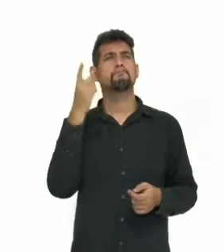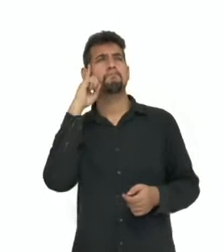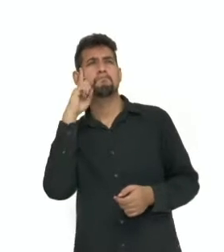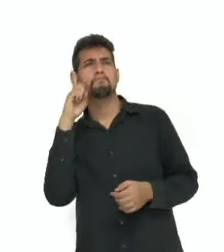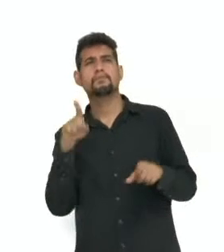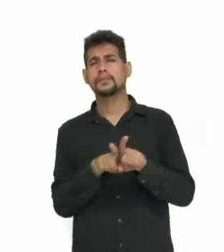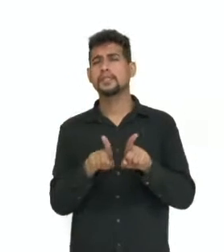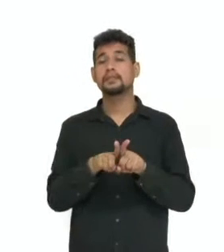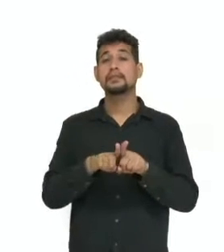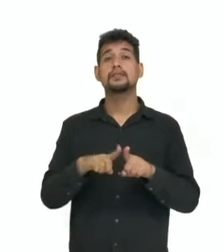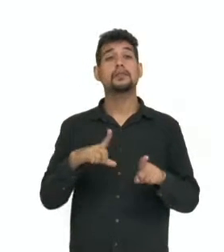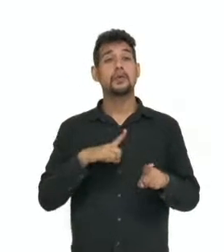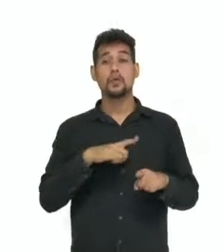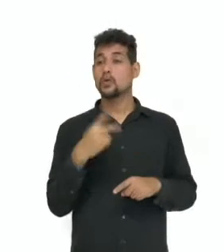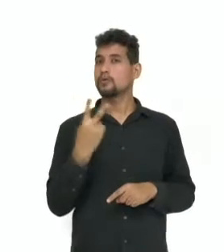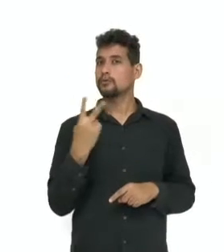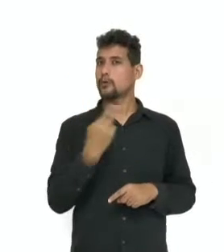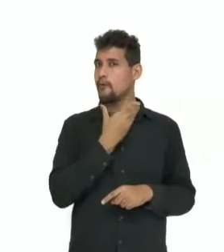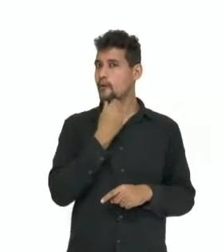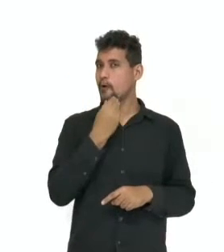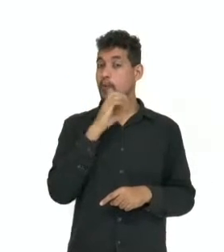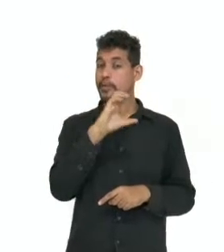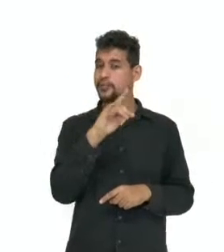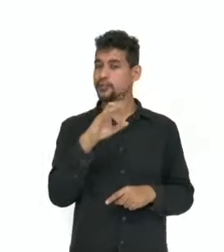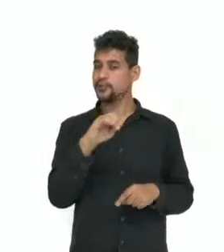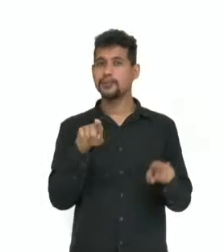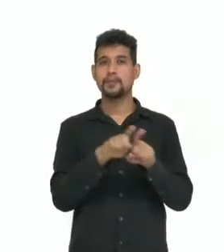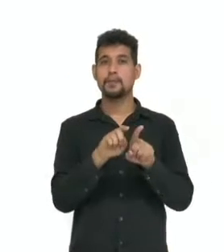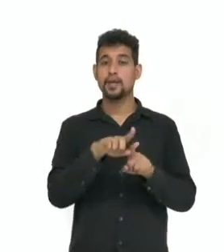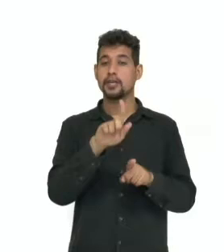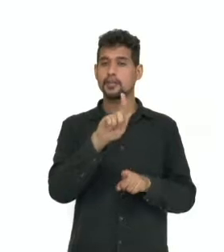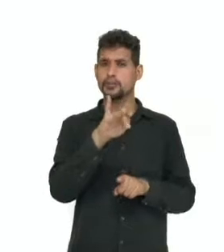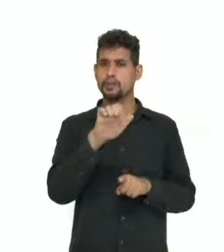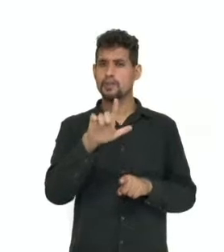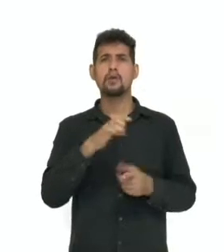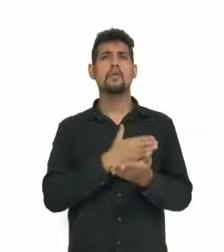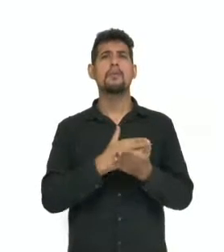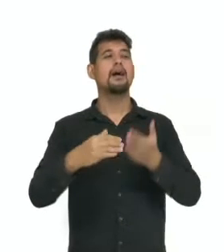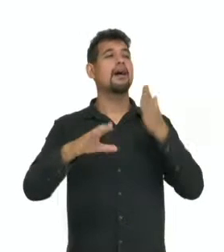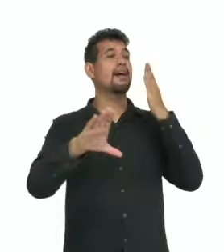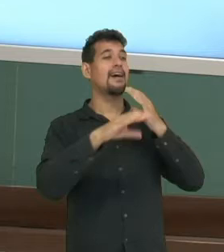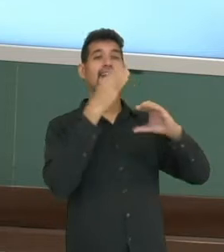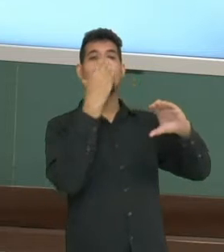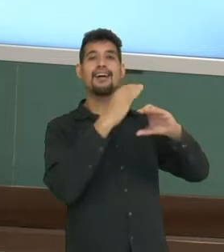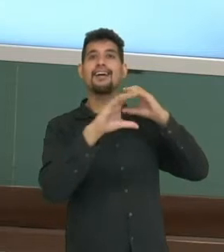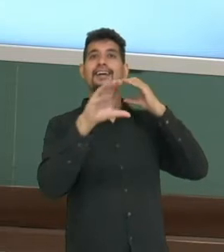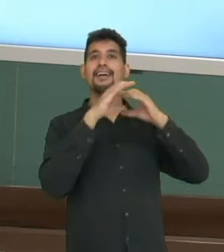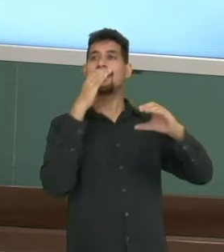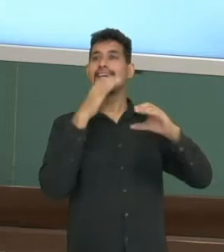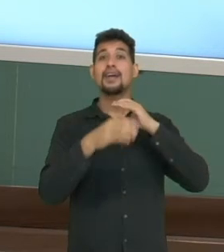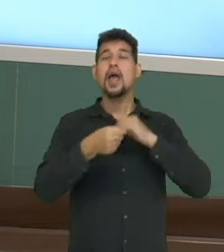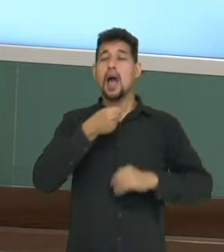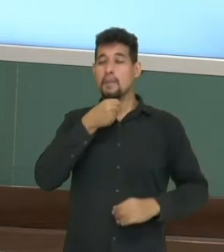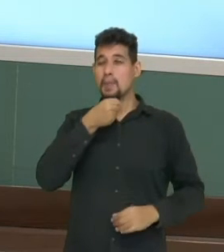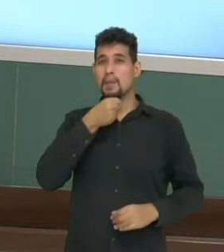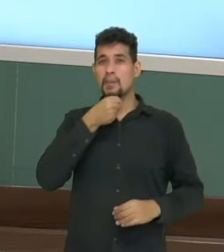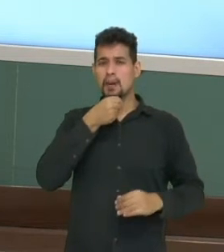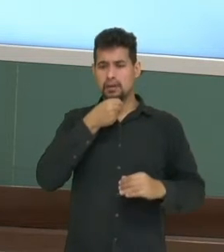Chico Buarque e o Gilberto Gil cantaram a música, começaram a cantar a música, eles tiveram seus